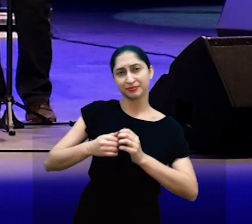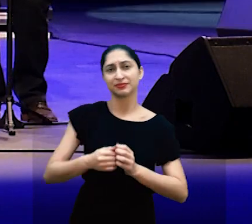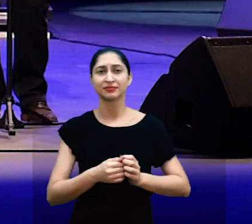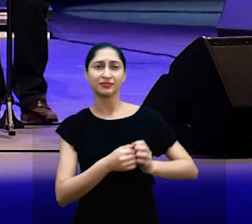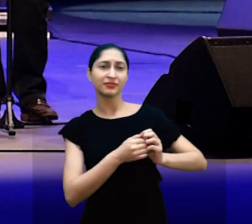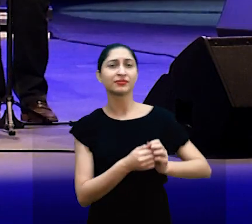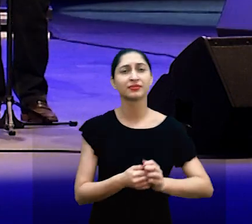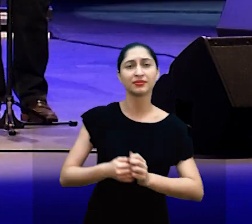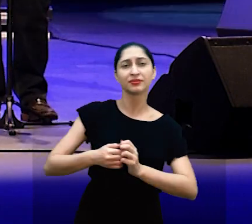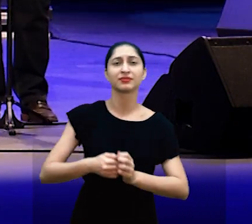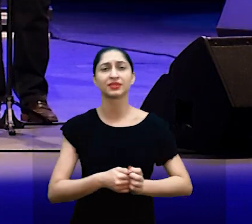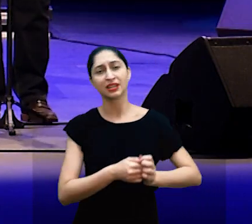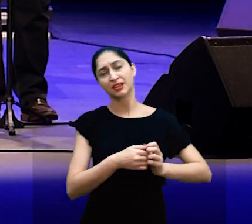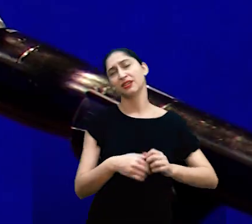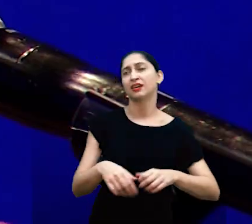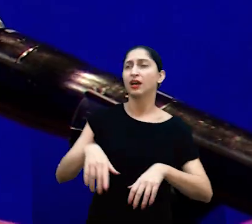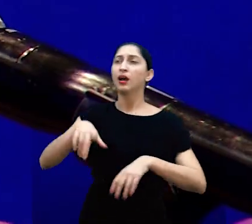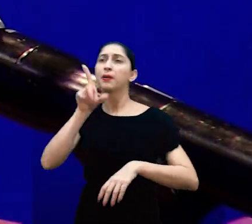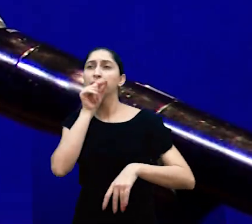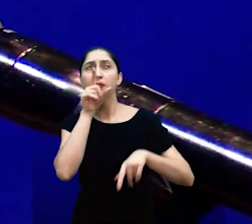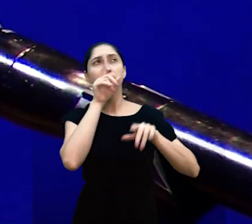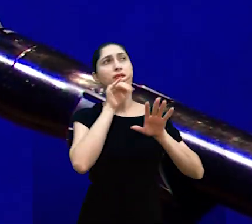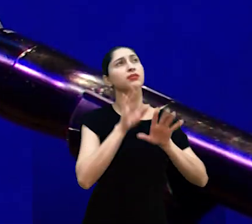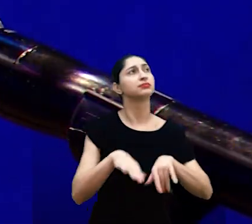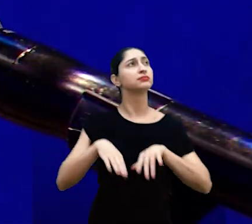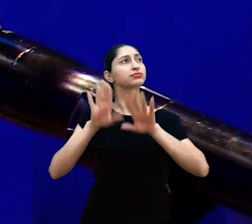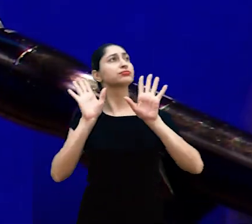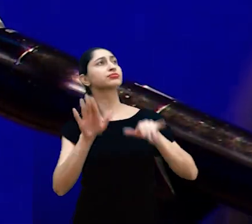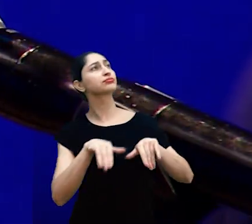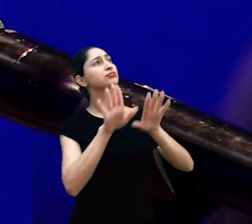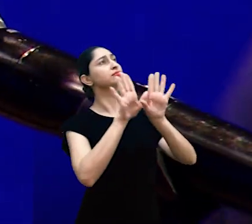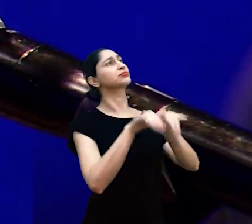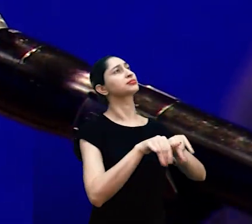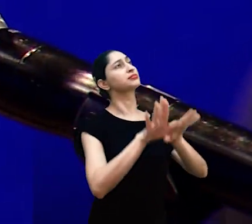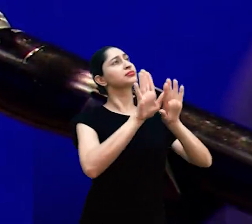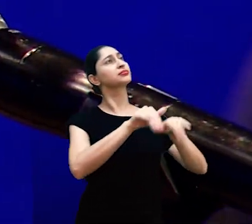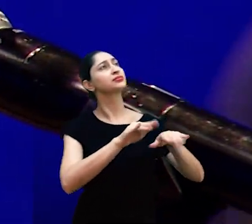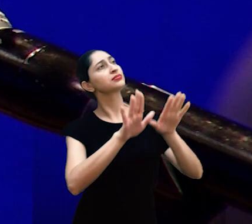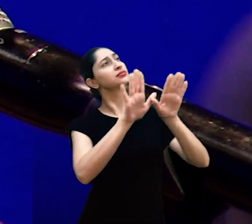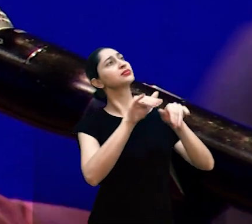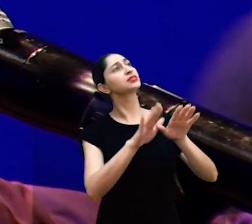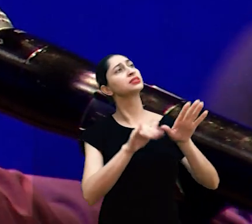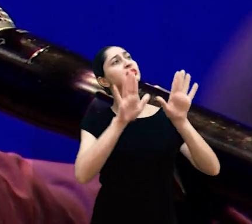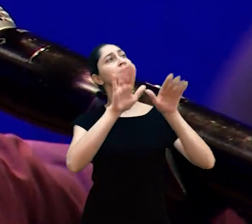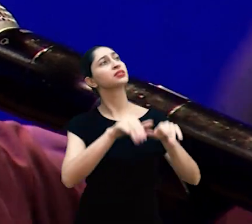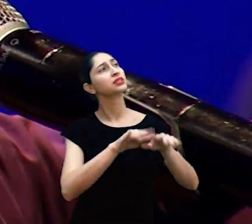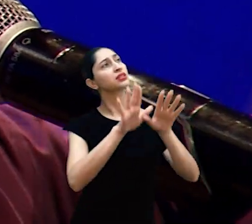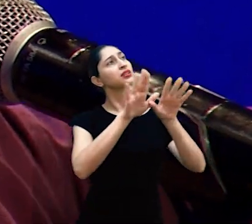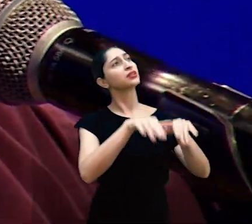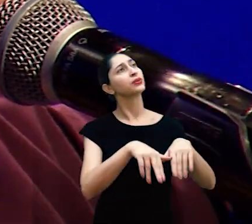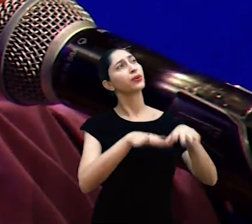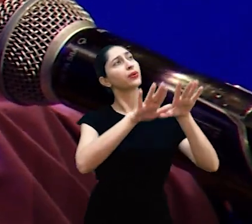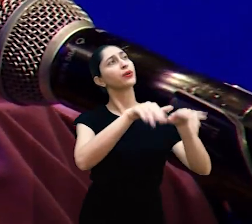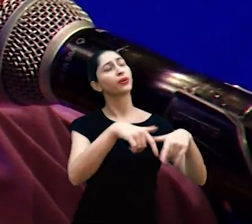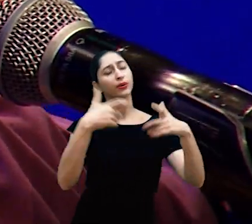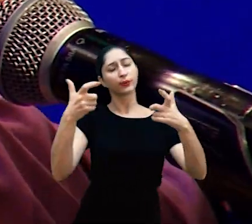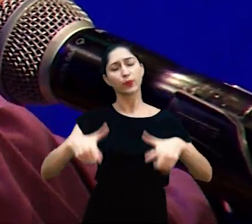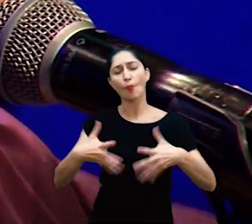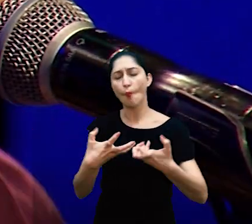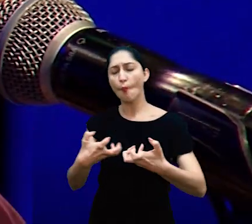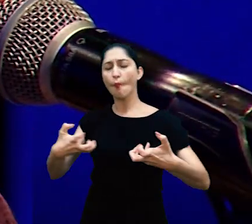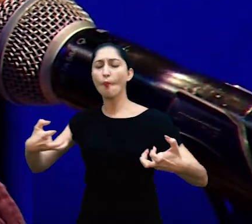Em temermo asa branca, bateu asas pro